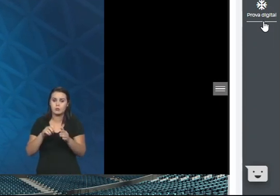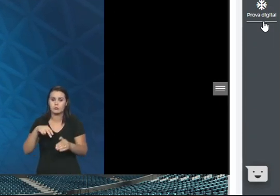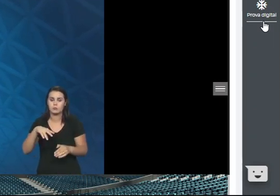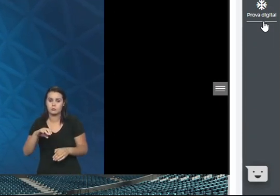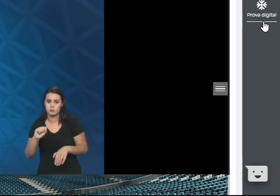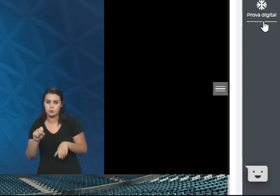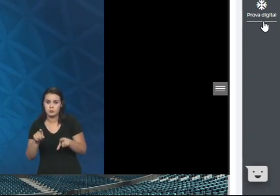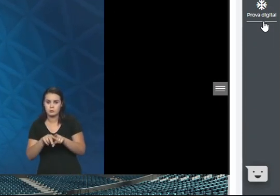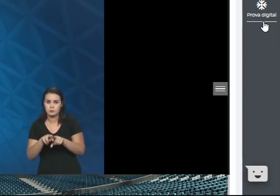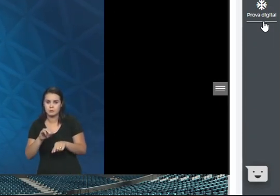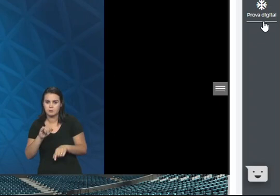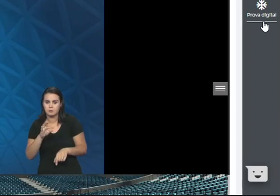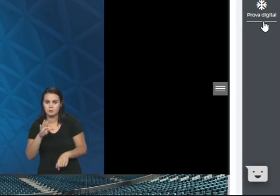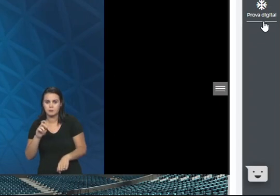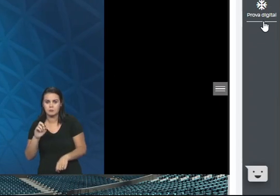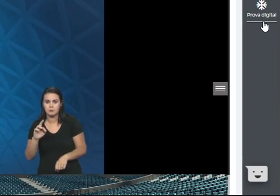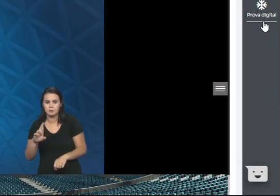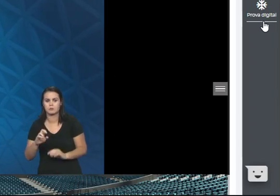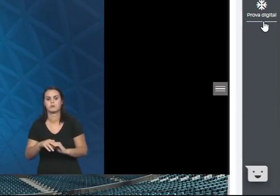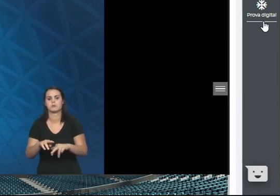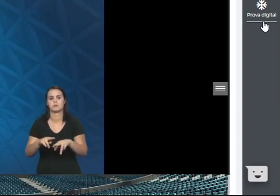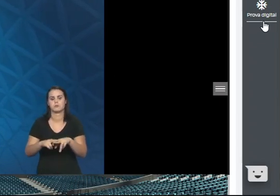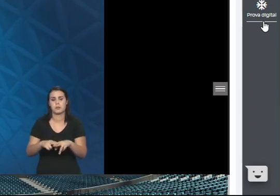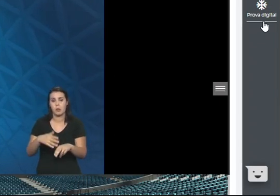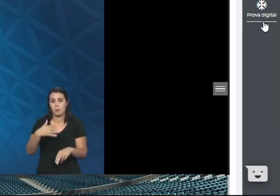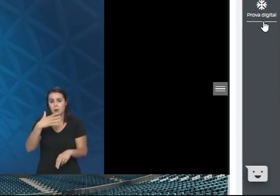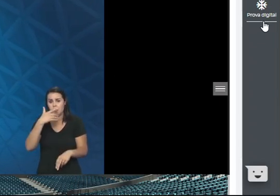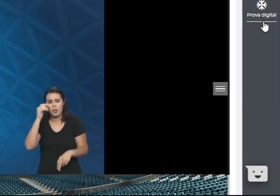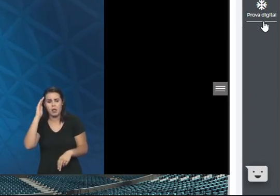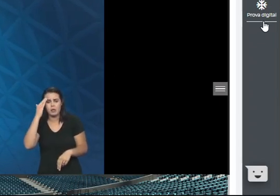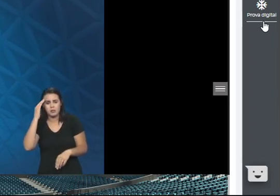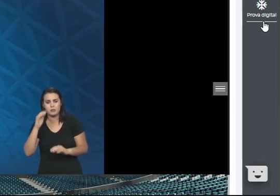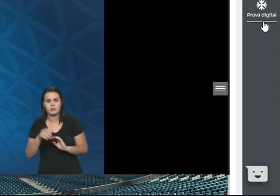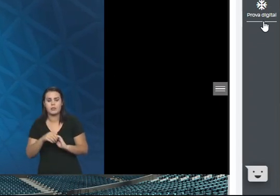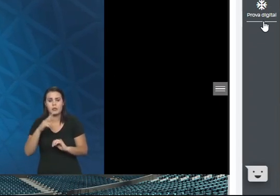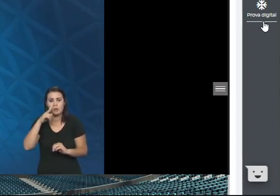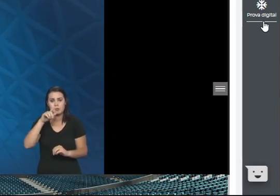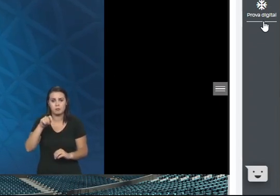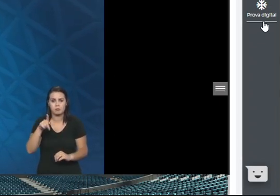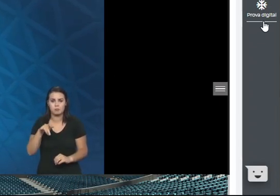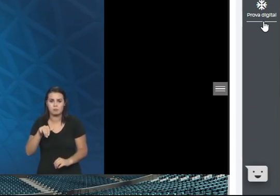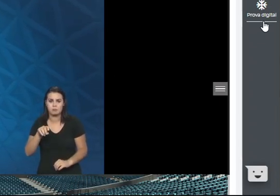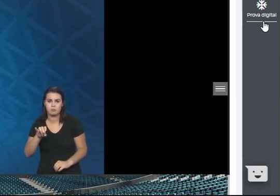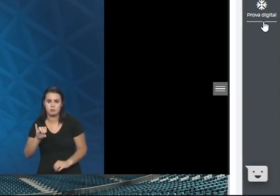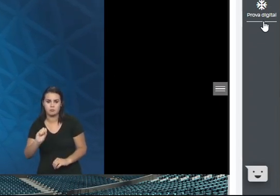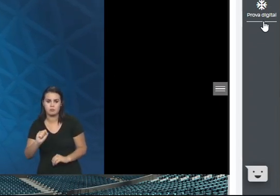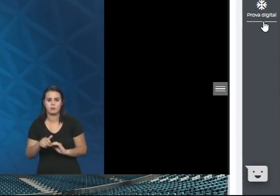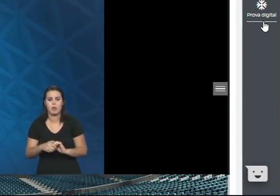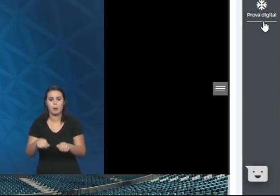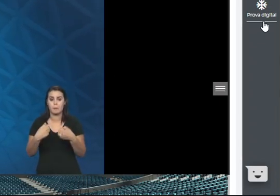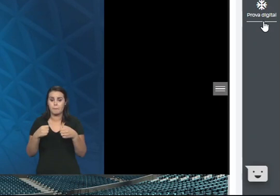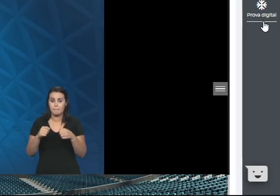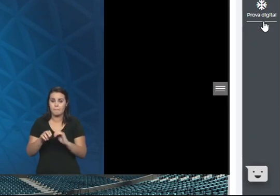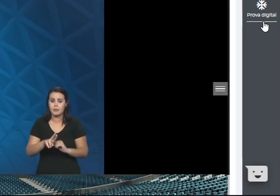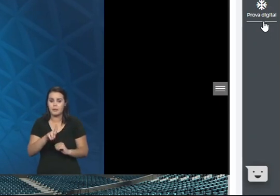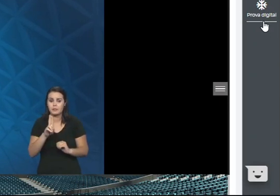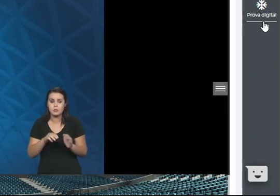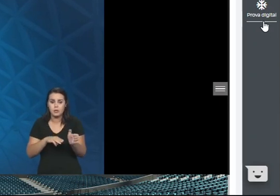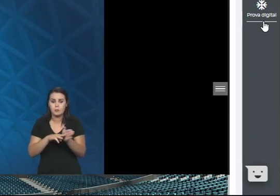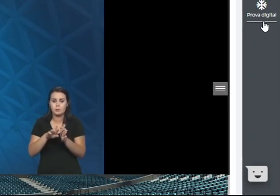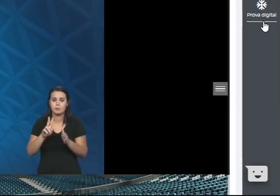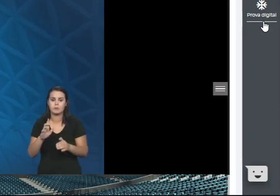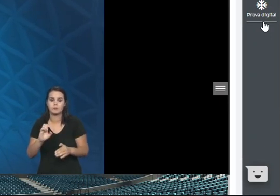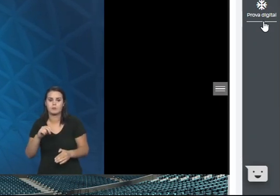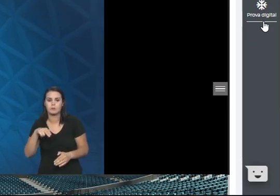de treliça. Para determinar as forças axiais em barras de treliças complexas, é preciso aplicar o método de Henneberg,